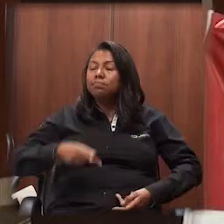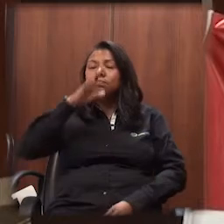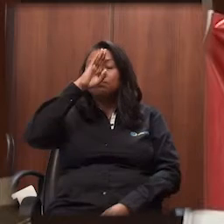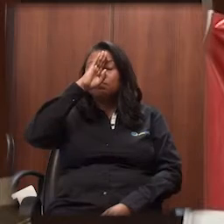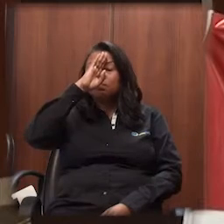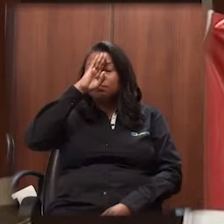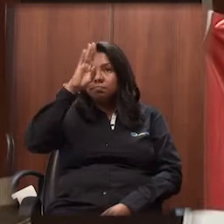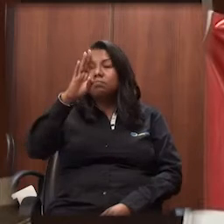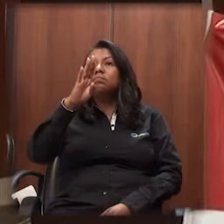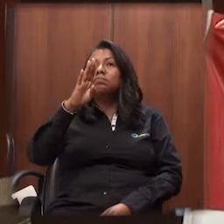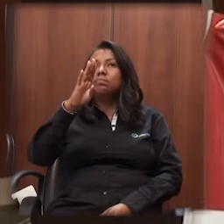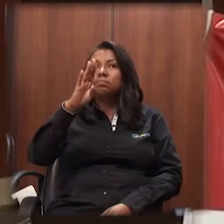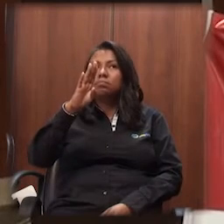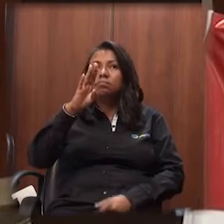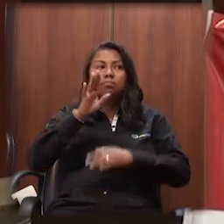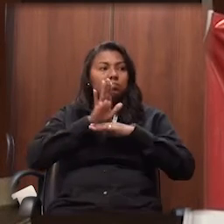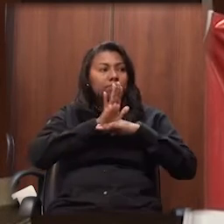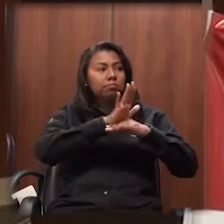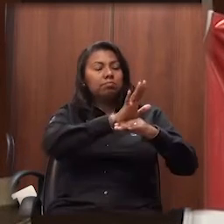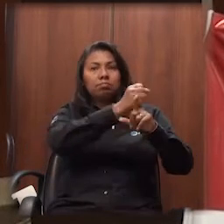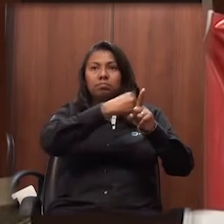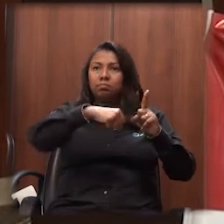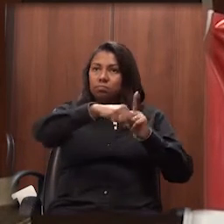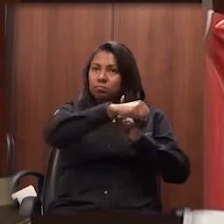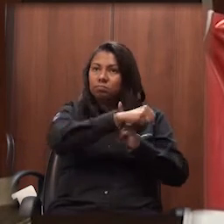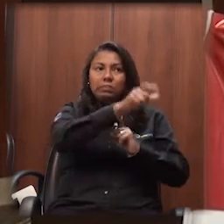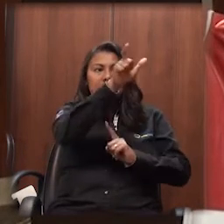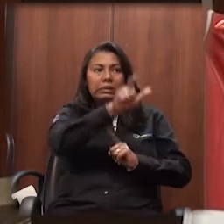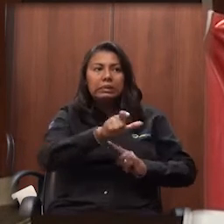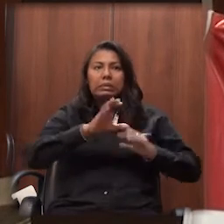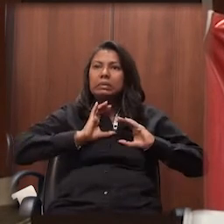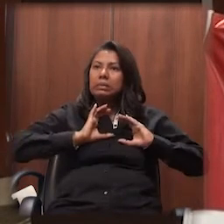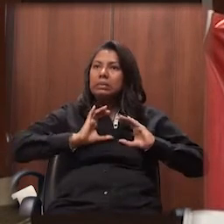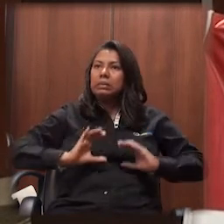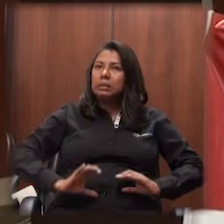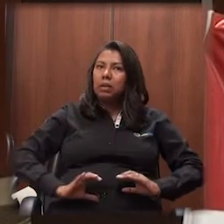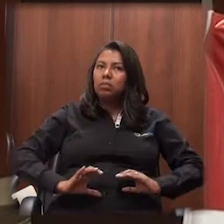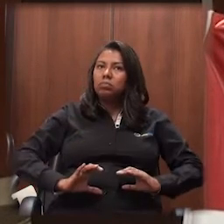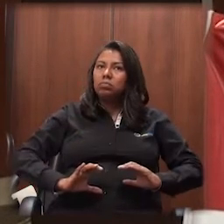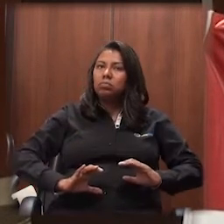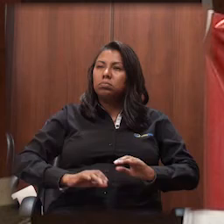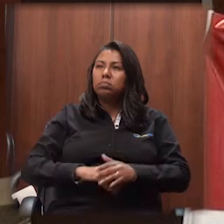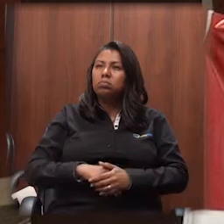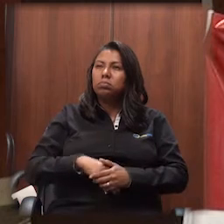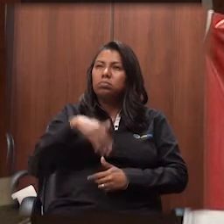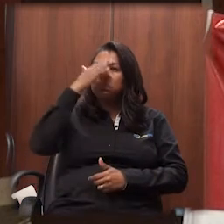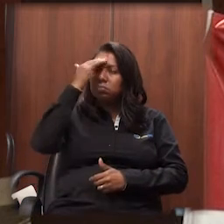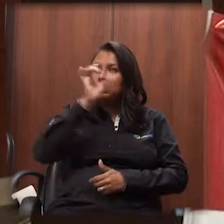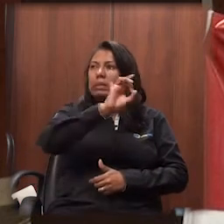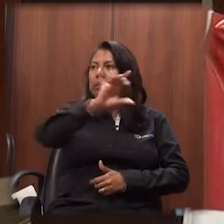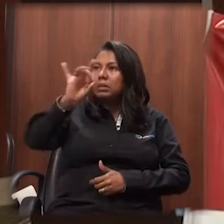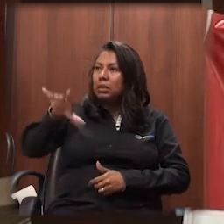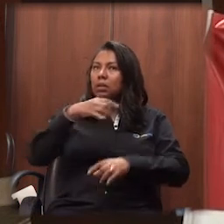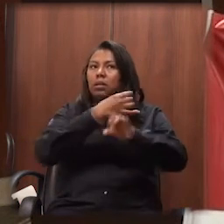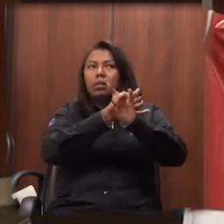um espaço social onde os cidadãos se vejam reciprocamente como autônomos,